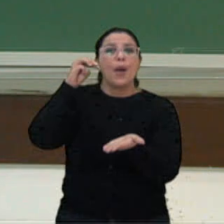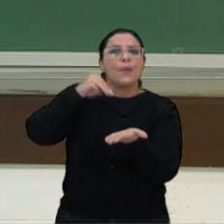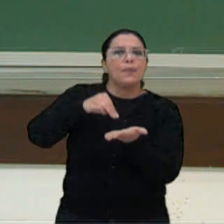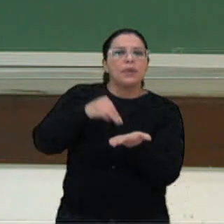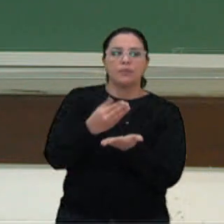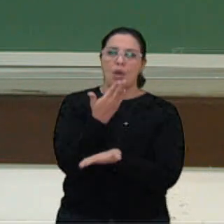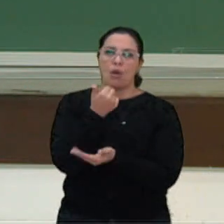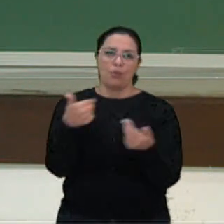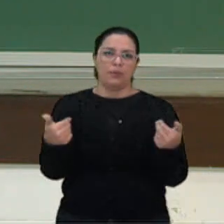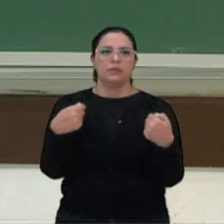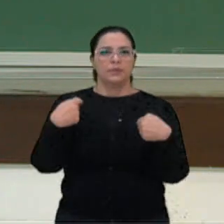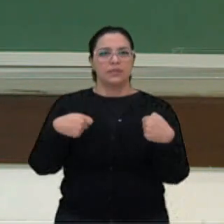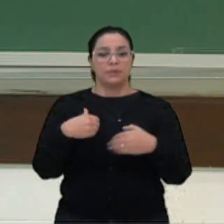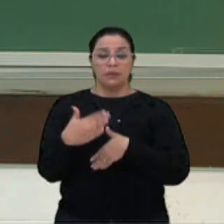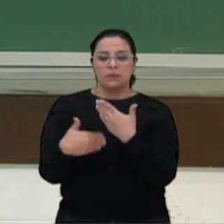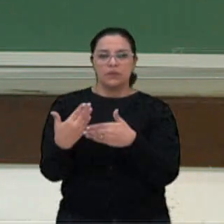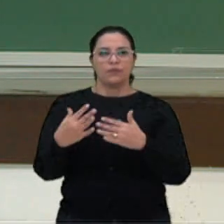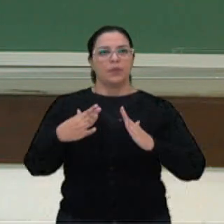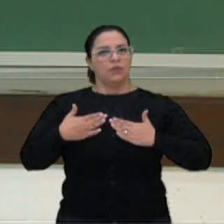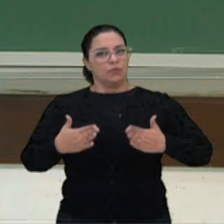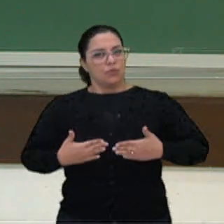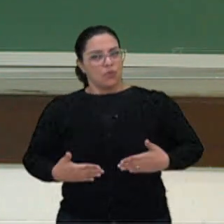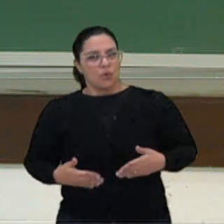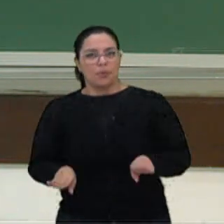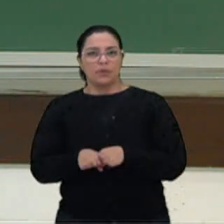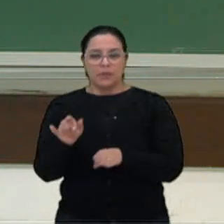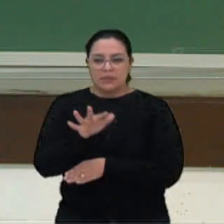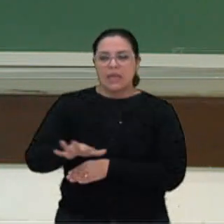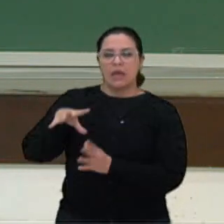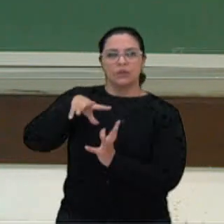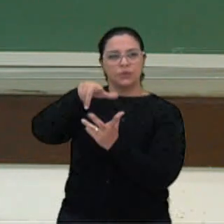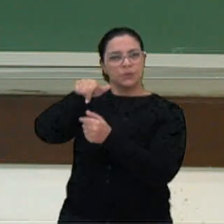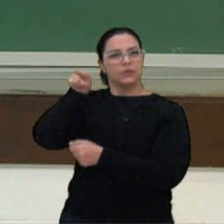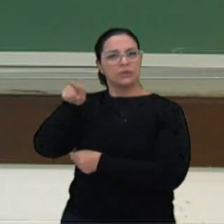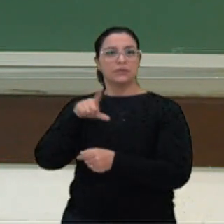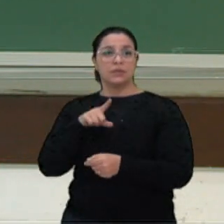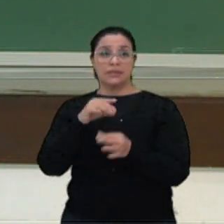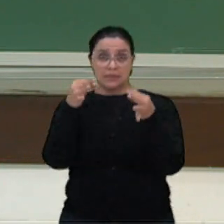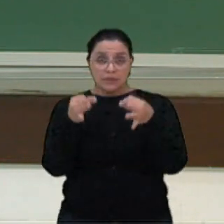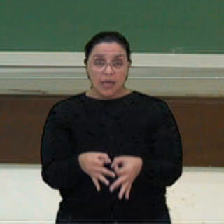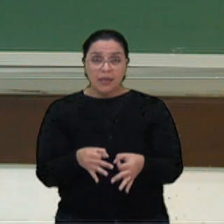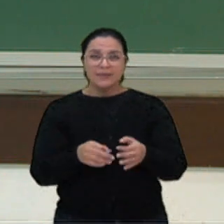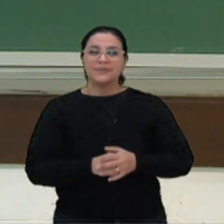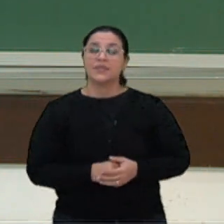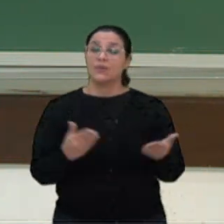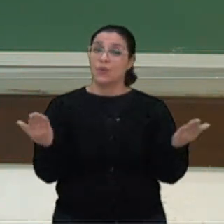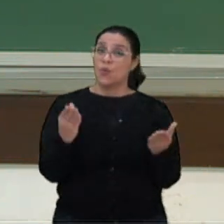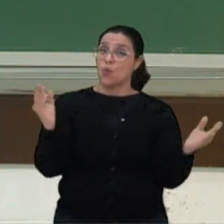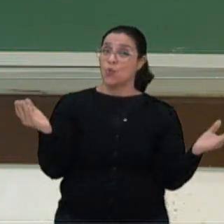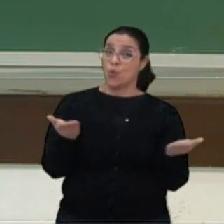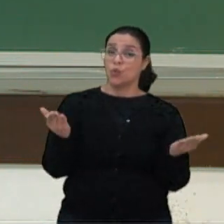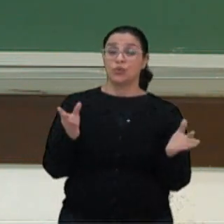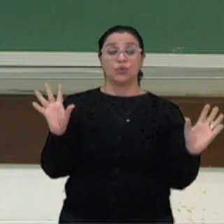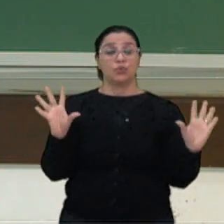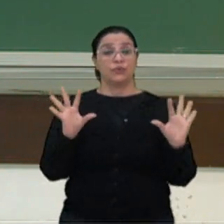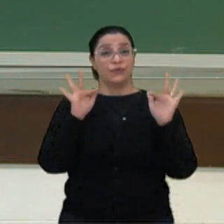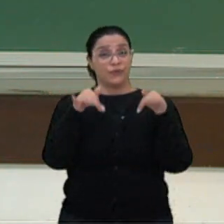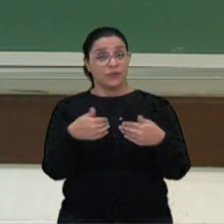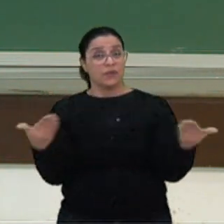de alimentação para o seu desenvolvimento nessas áreas do mundo ali. Certo, pessoal? Então, hoje nós tratamos